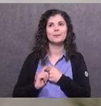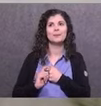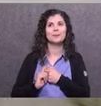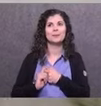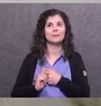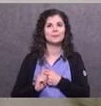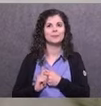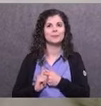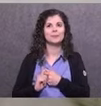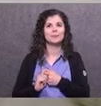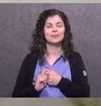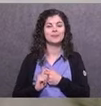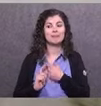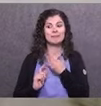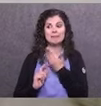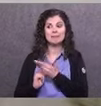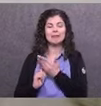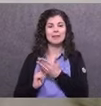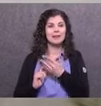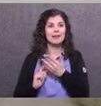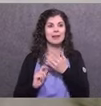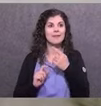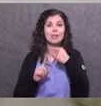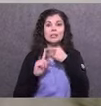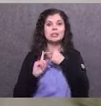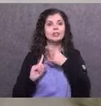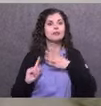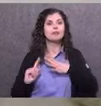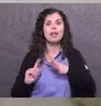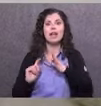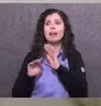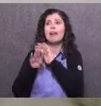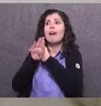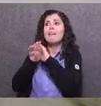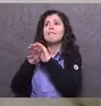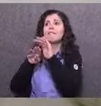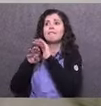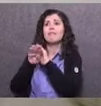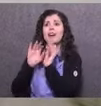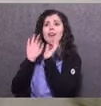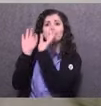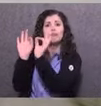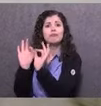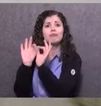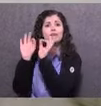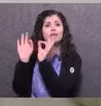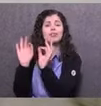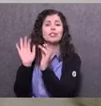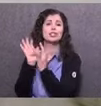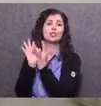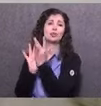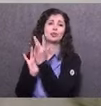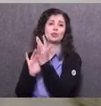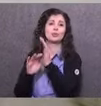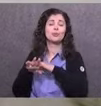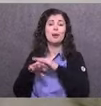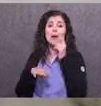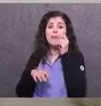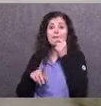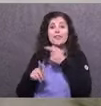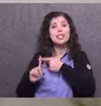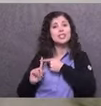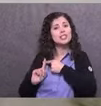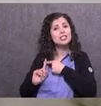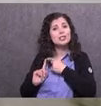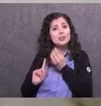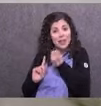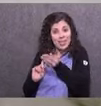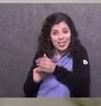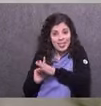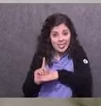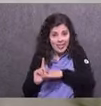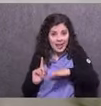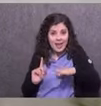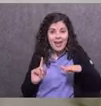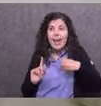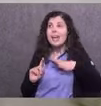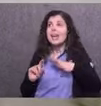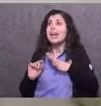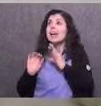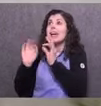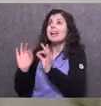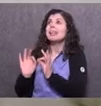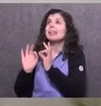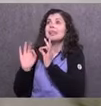que procurava consolar Jesus com seu afeto infantil, mas íntimo